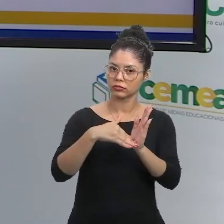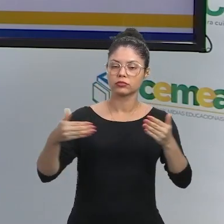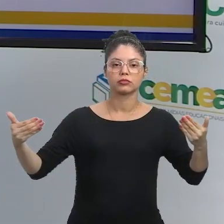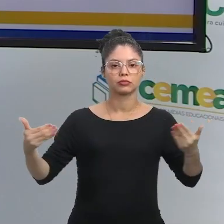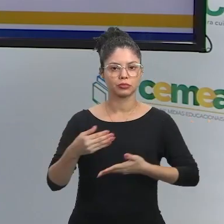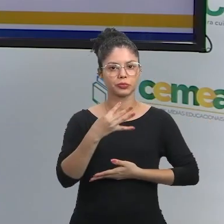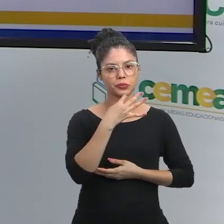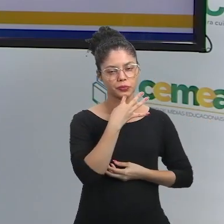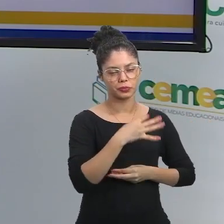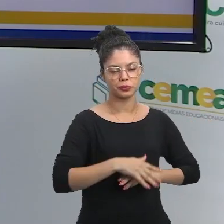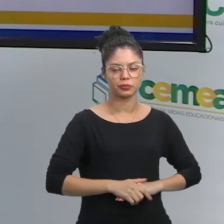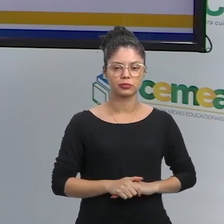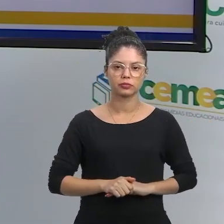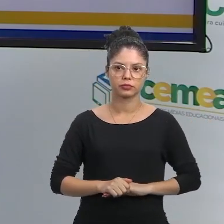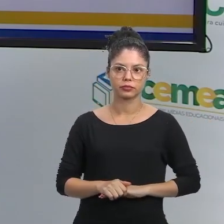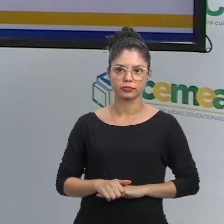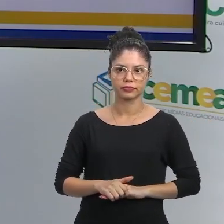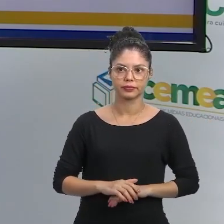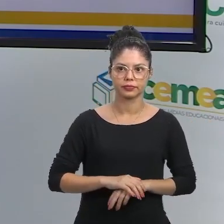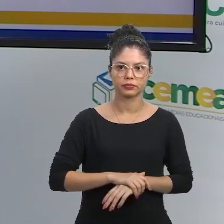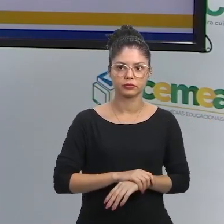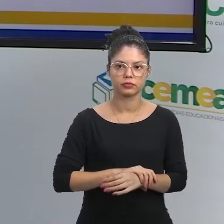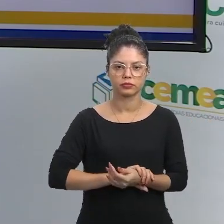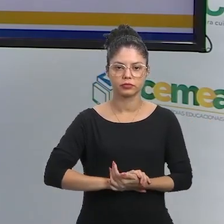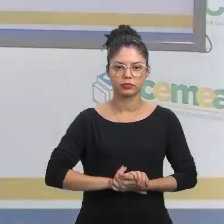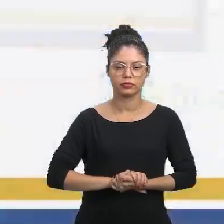que atualmente nós conhecemos. Então, vamos lá.